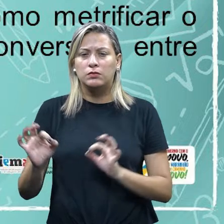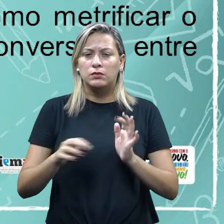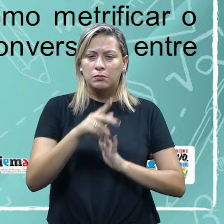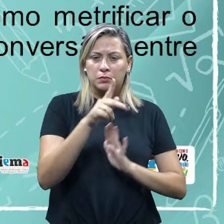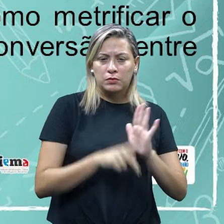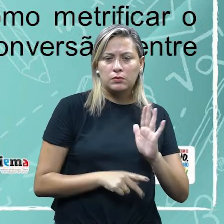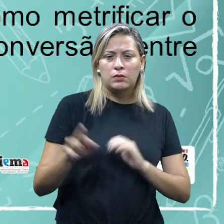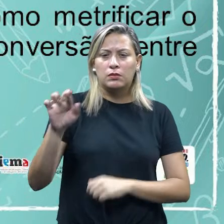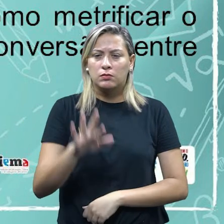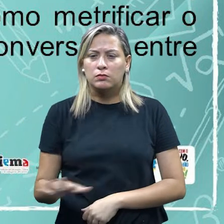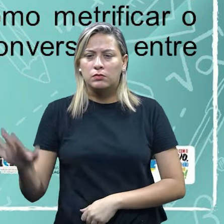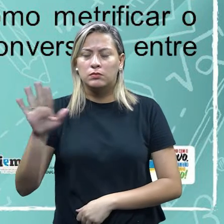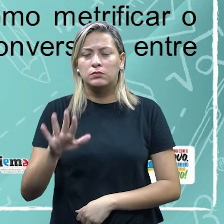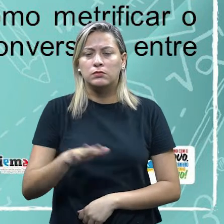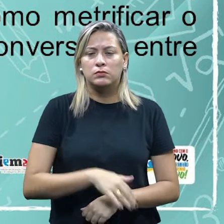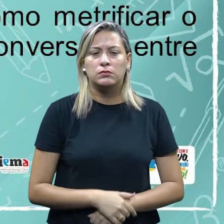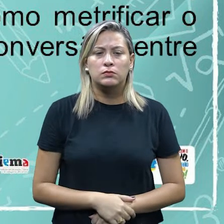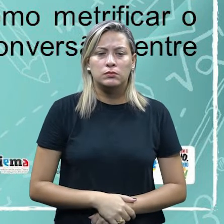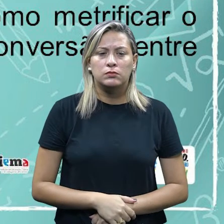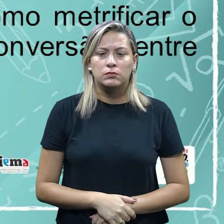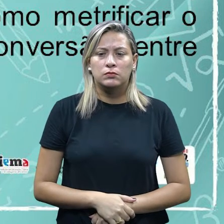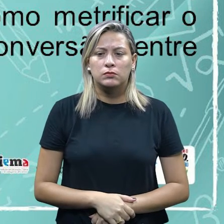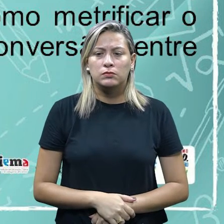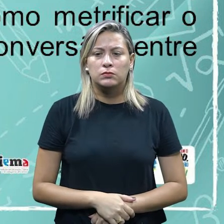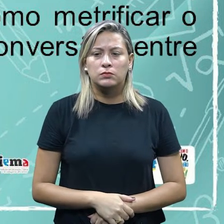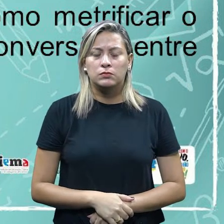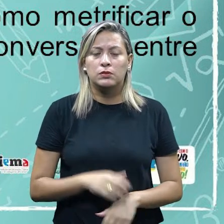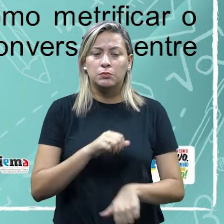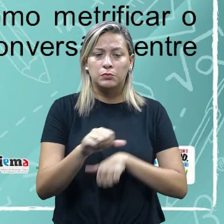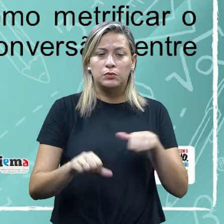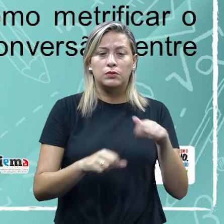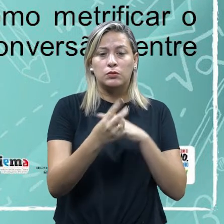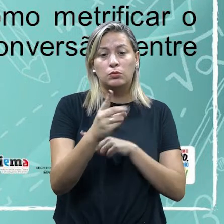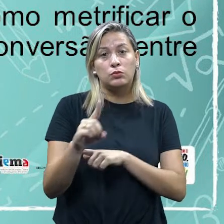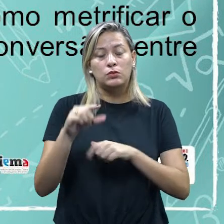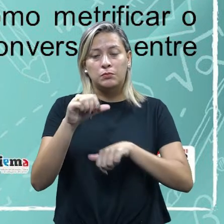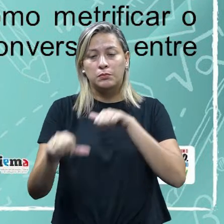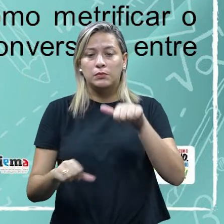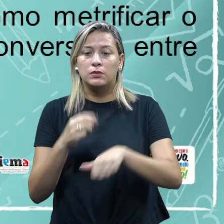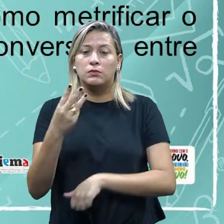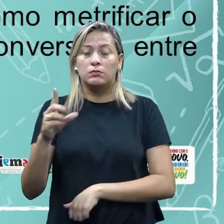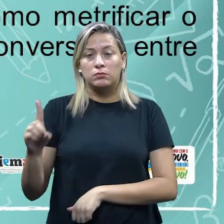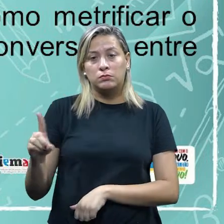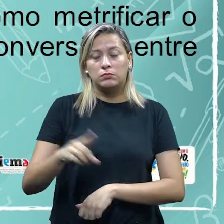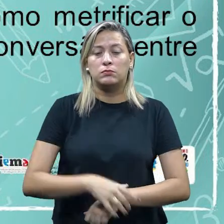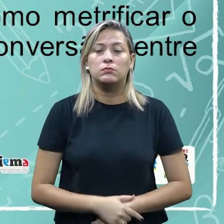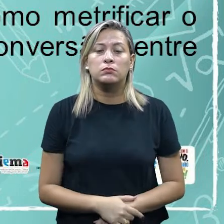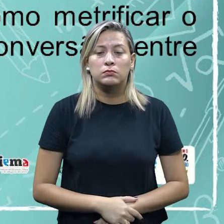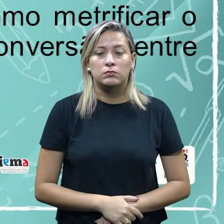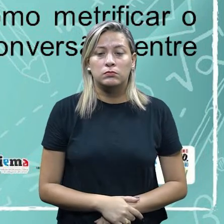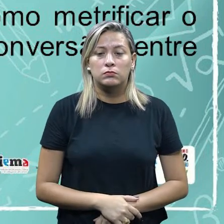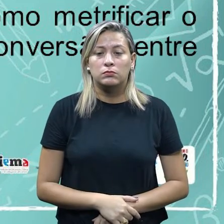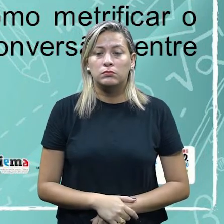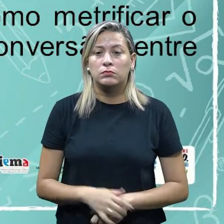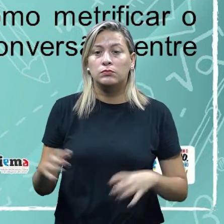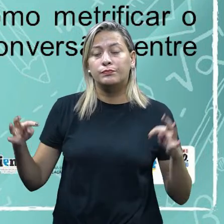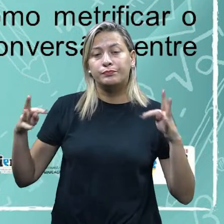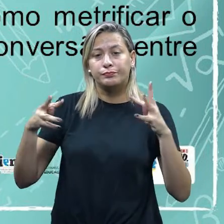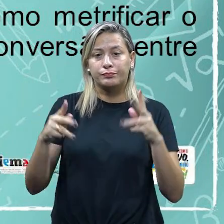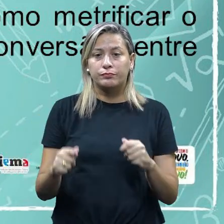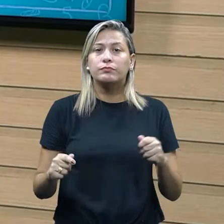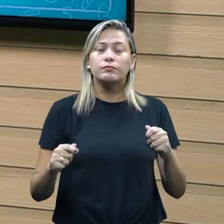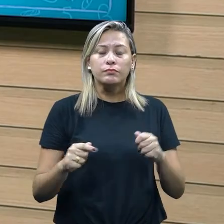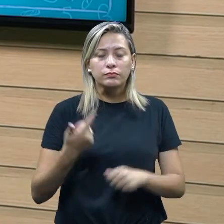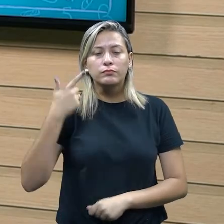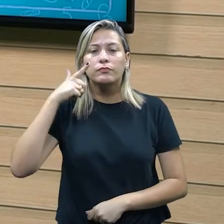regiões sobrepostas, cortes e conversão entre os desenhos 2D em um modelo 3D em poucos instantes. Então você consegue fazer tudo